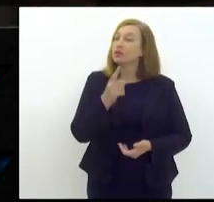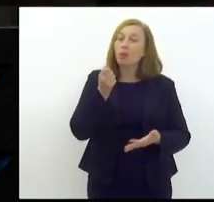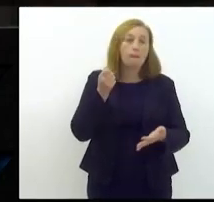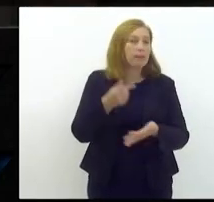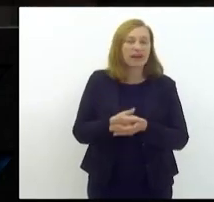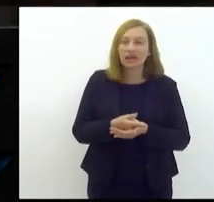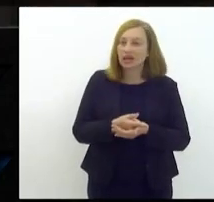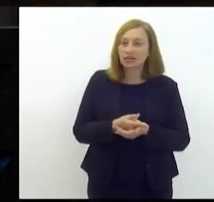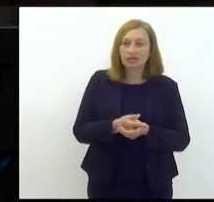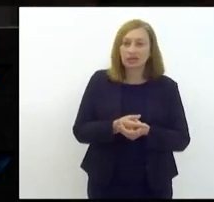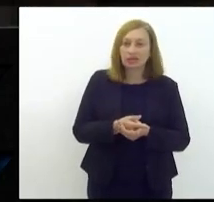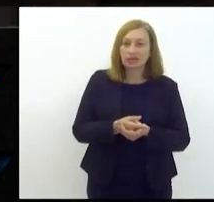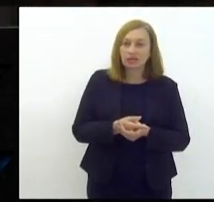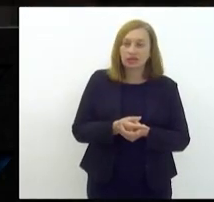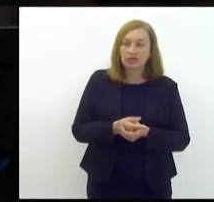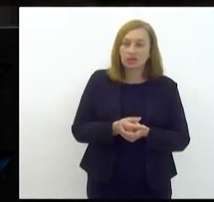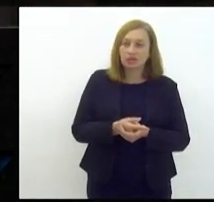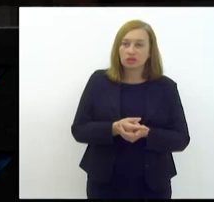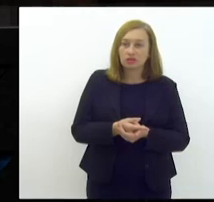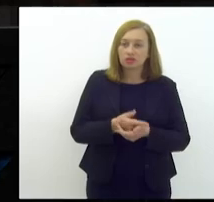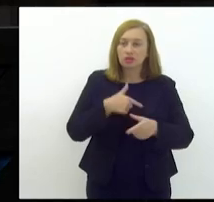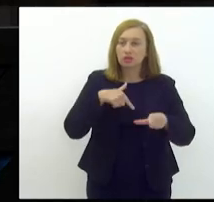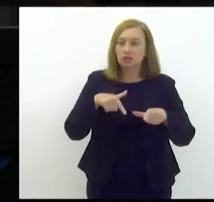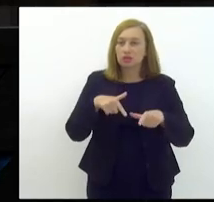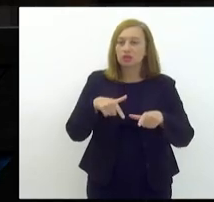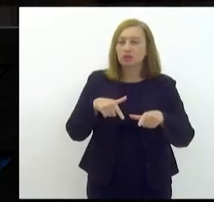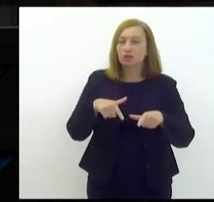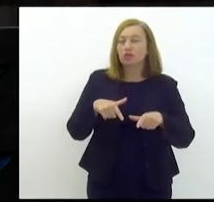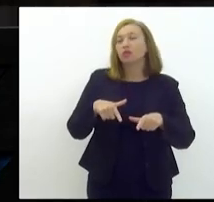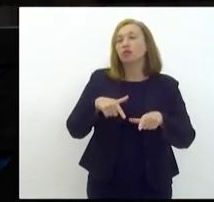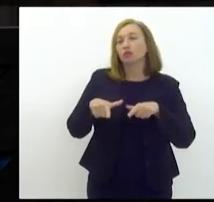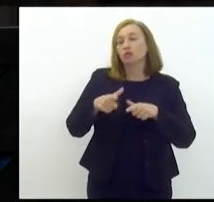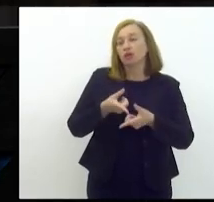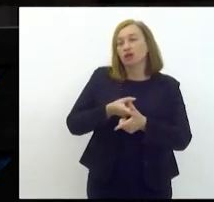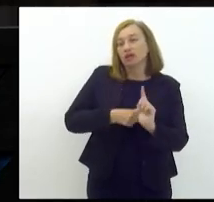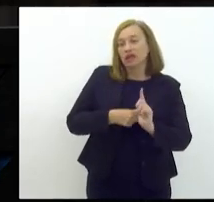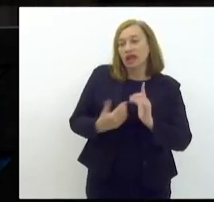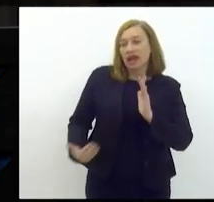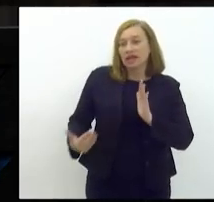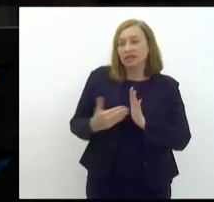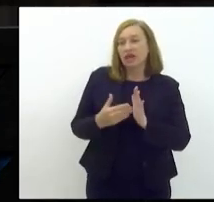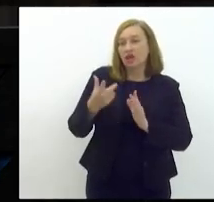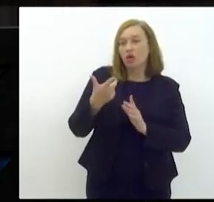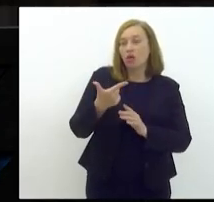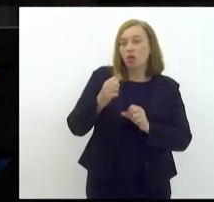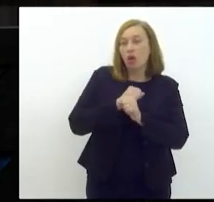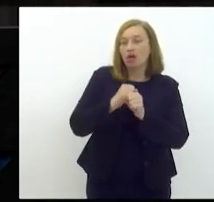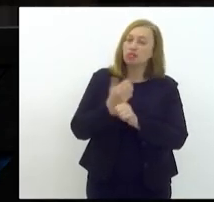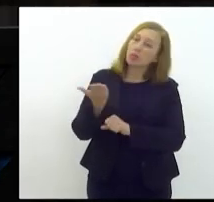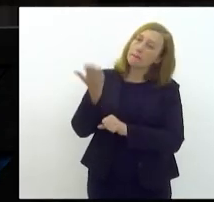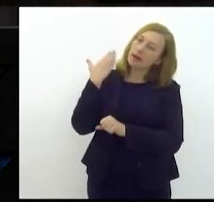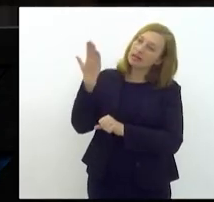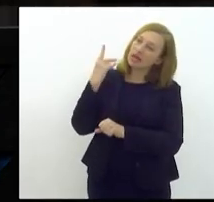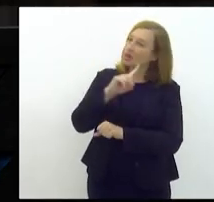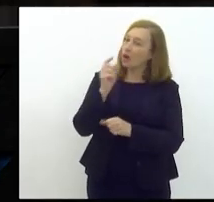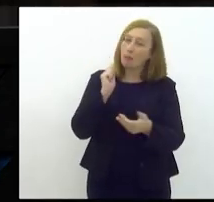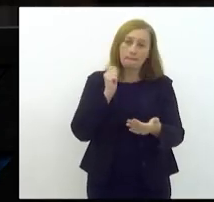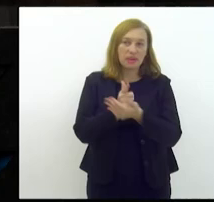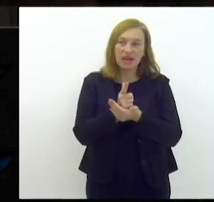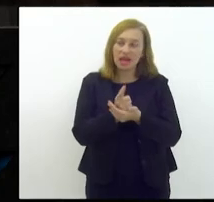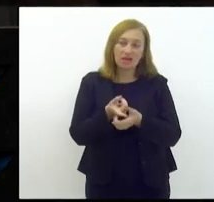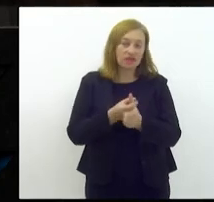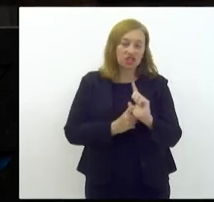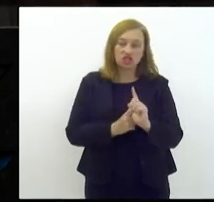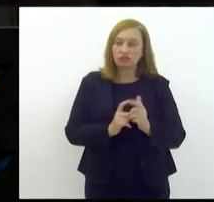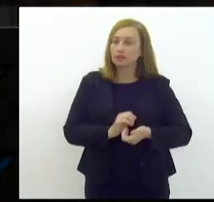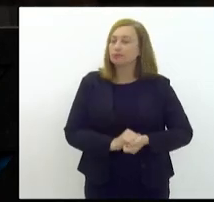pagando o serviço da dívida até o ano passado não pagávamos o serviço